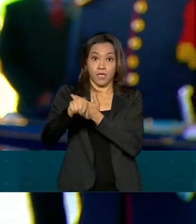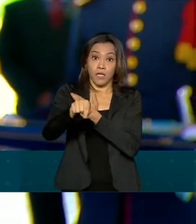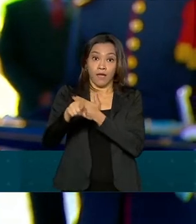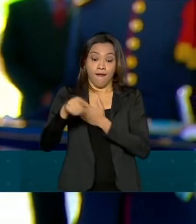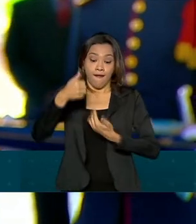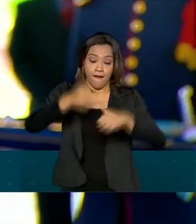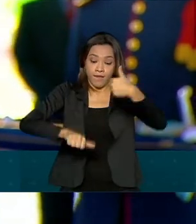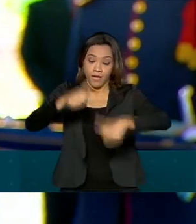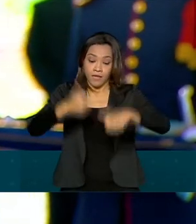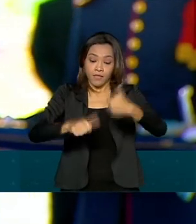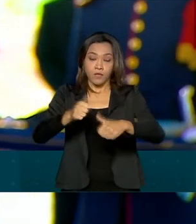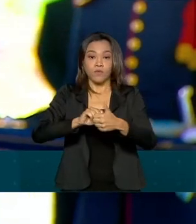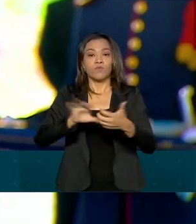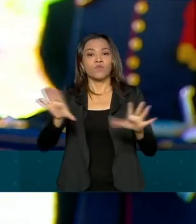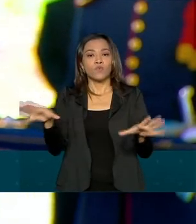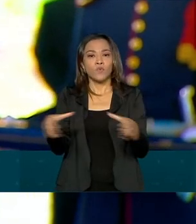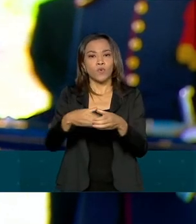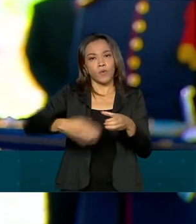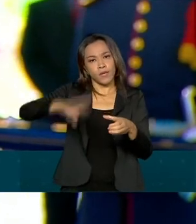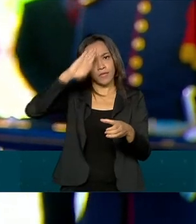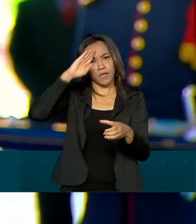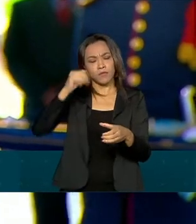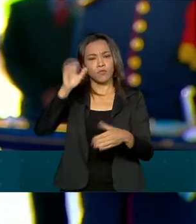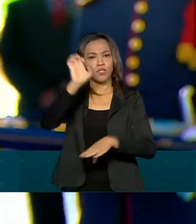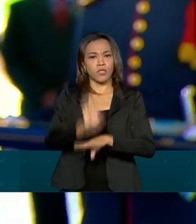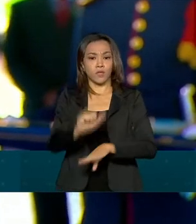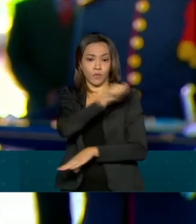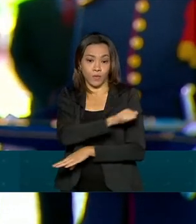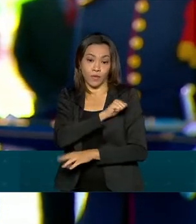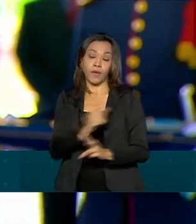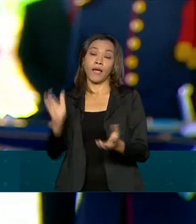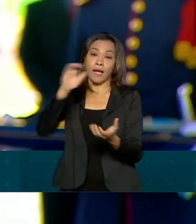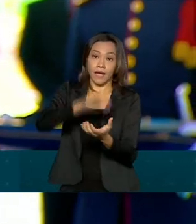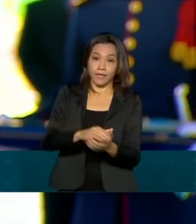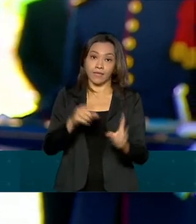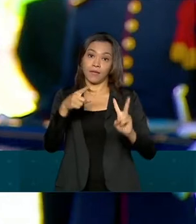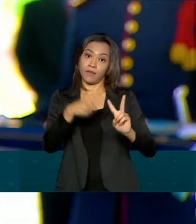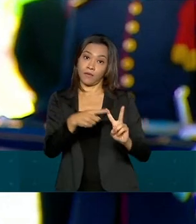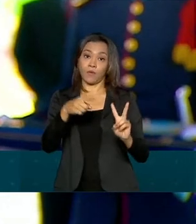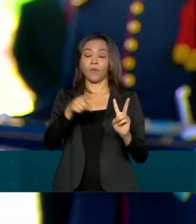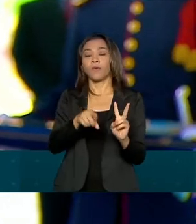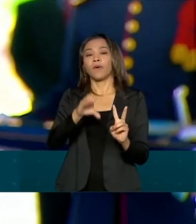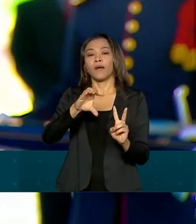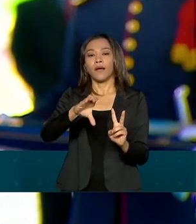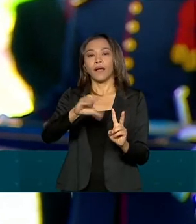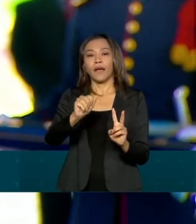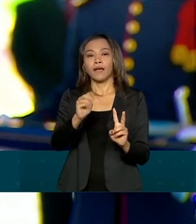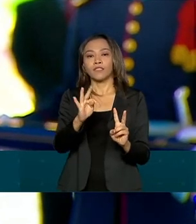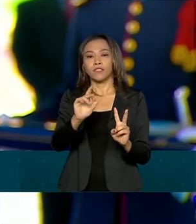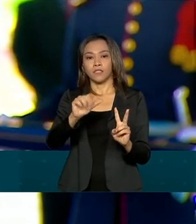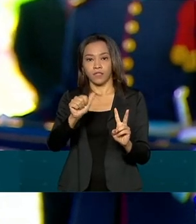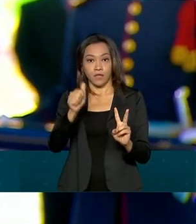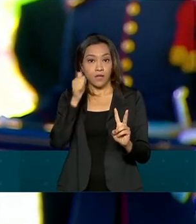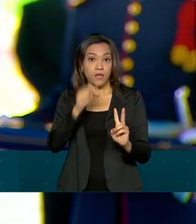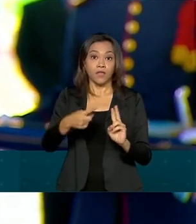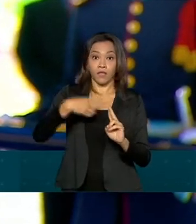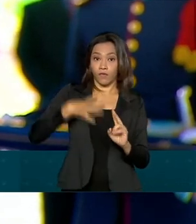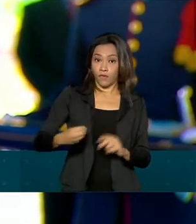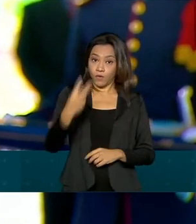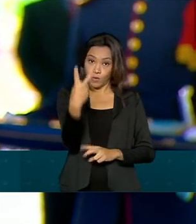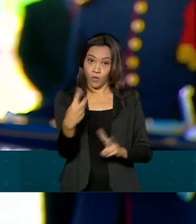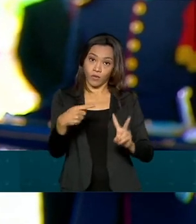do Exército no Rio de Janeiro é casado com a senhora Adriana Baião Castilho e tem dois filhos o aspirante-a-oficial